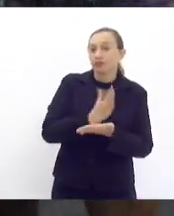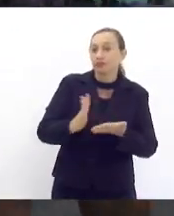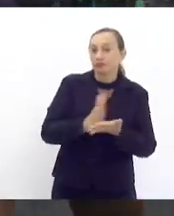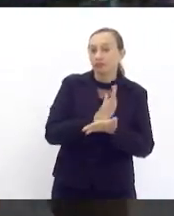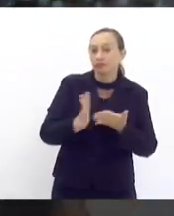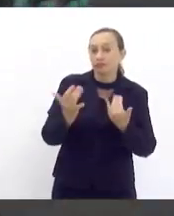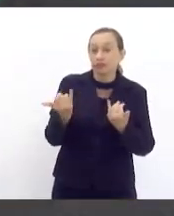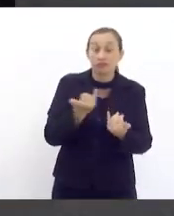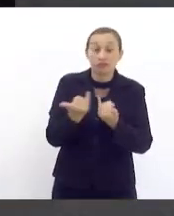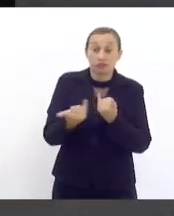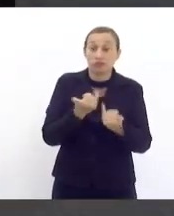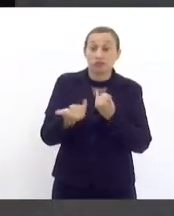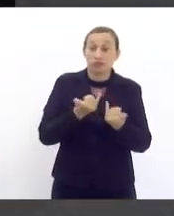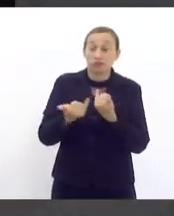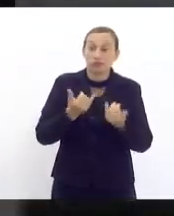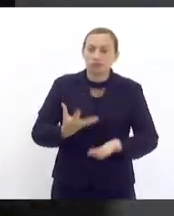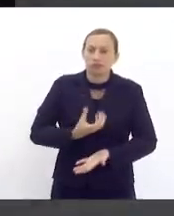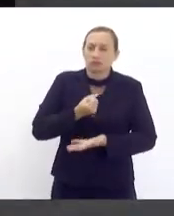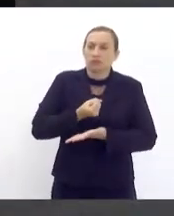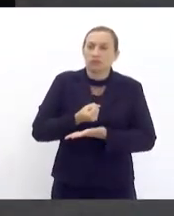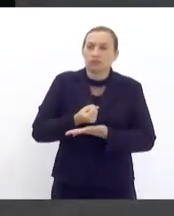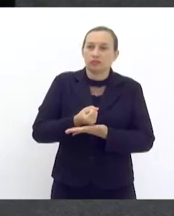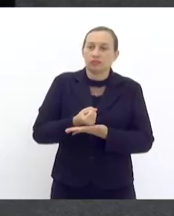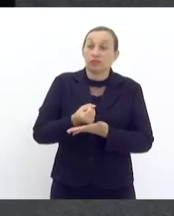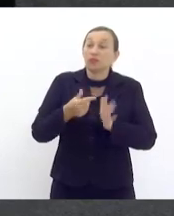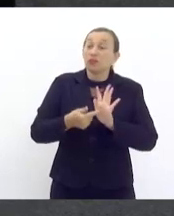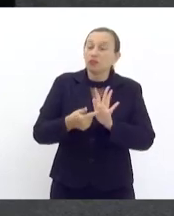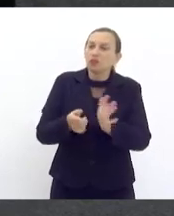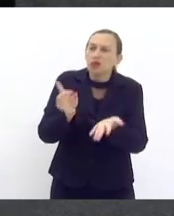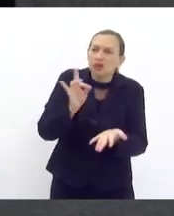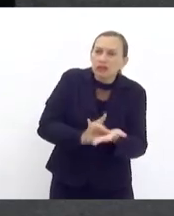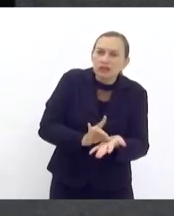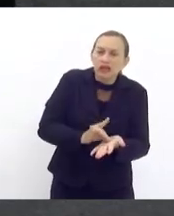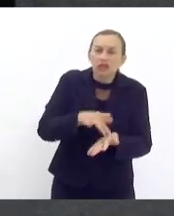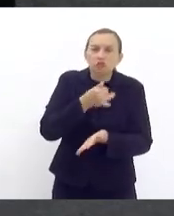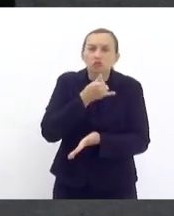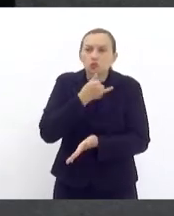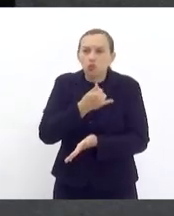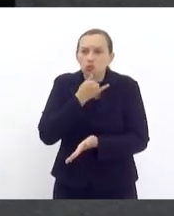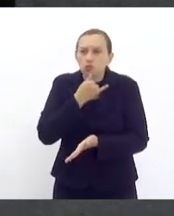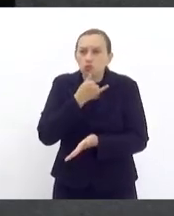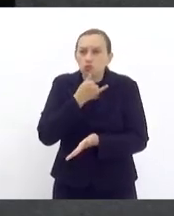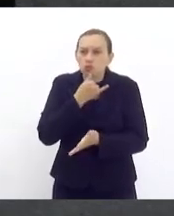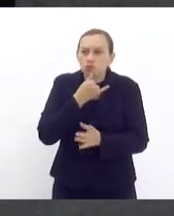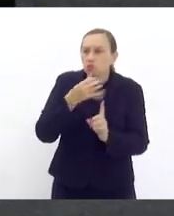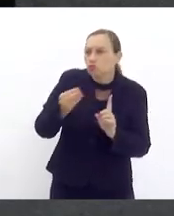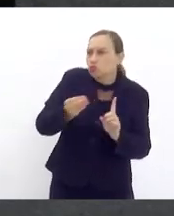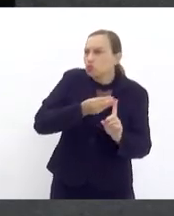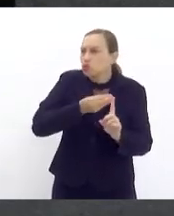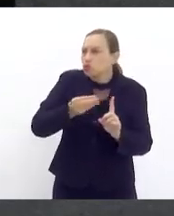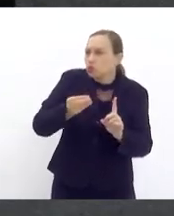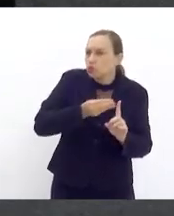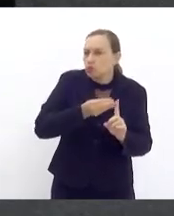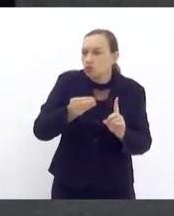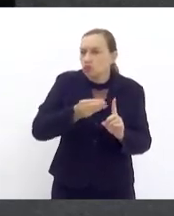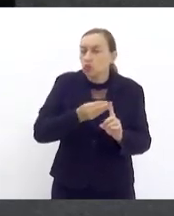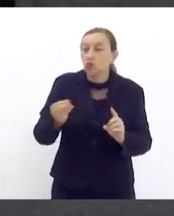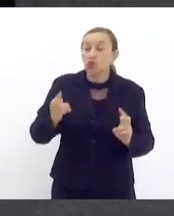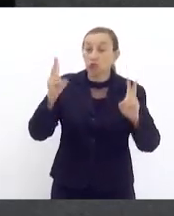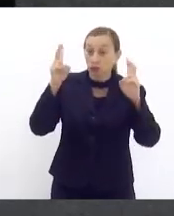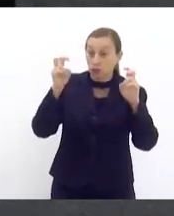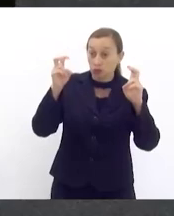escandalosos que escancaram a realidade cruel e a vulnerabilidade a questão